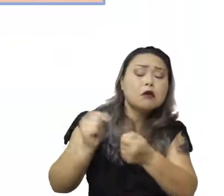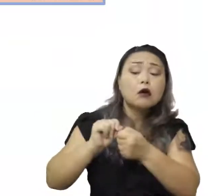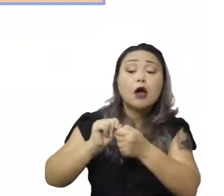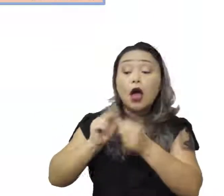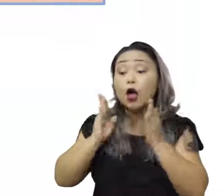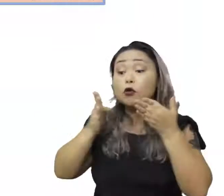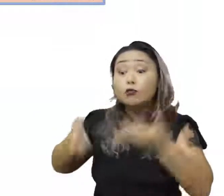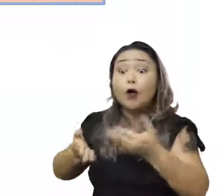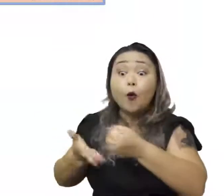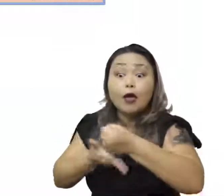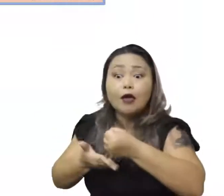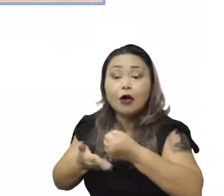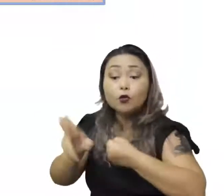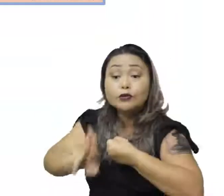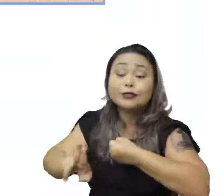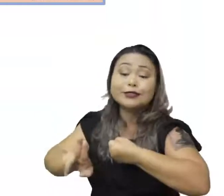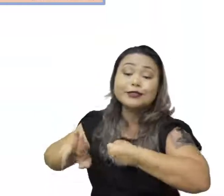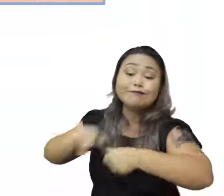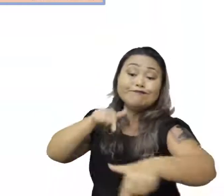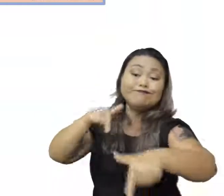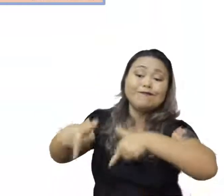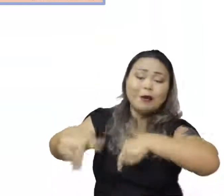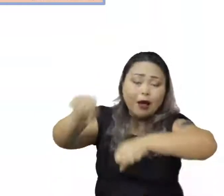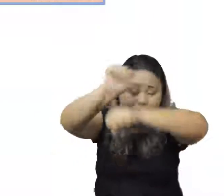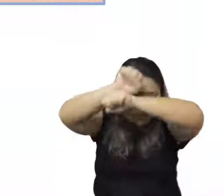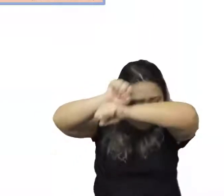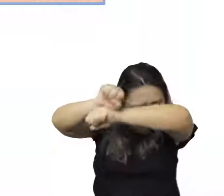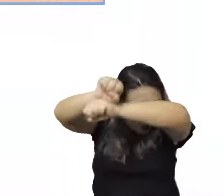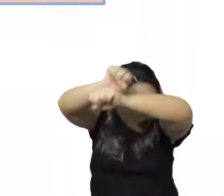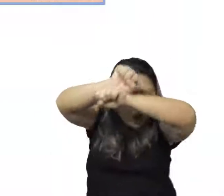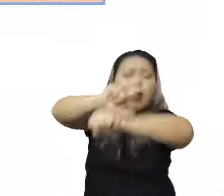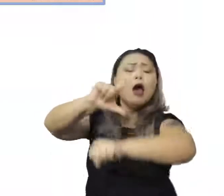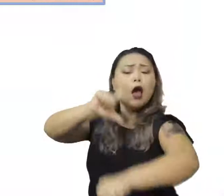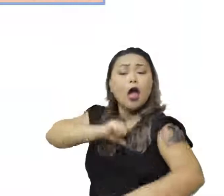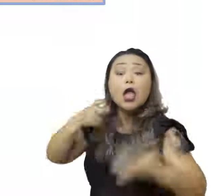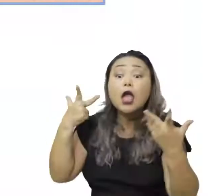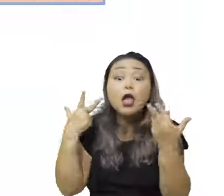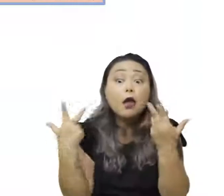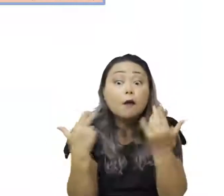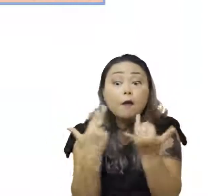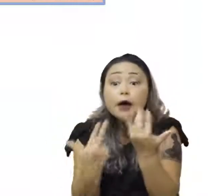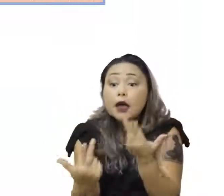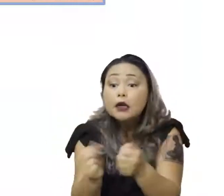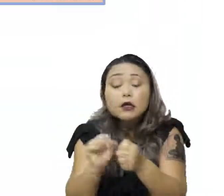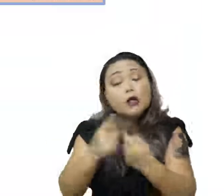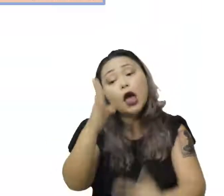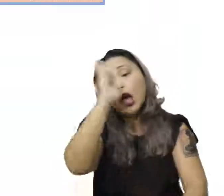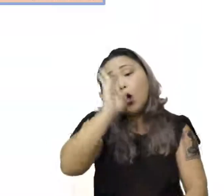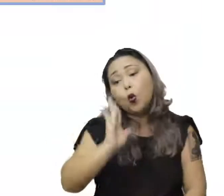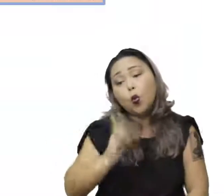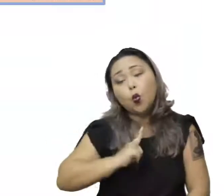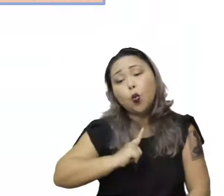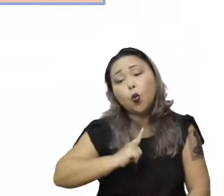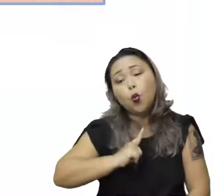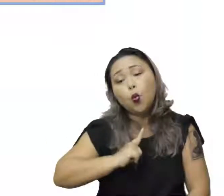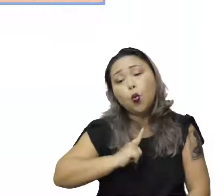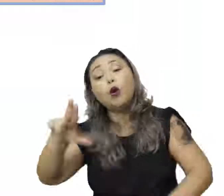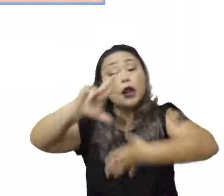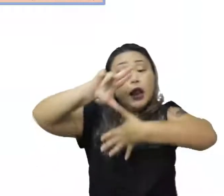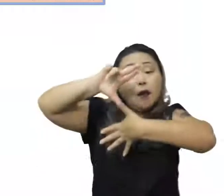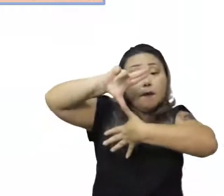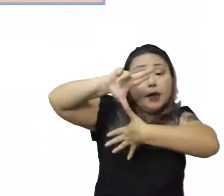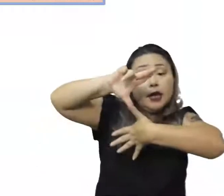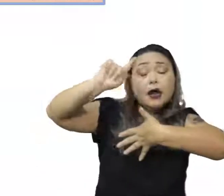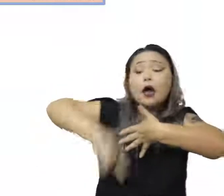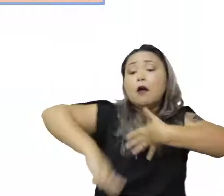obra escrava. Semelhante àquela que nós tivemos aqui no Brasil, ok? Ou na América Latina, mas no